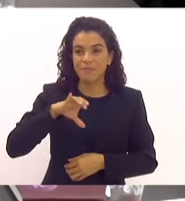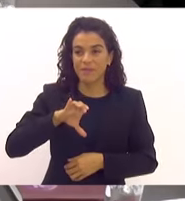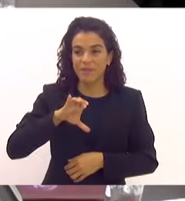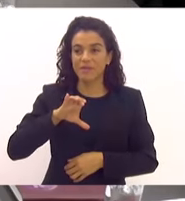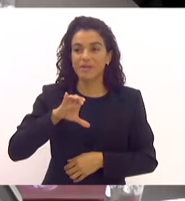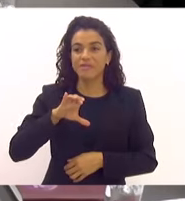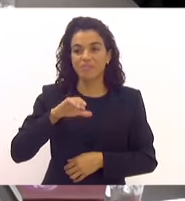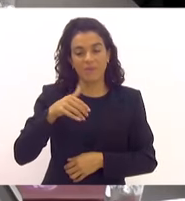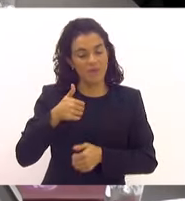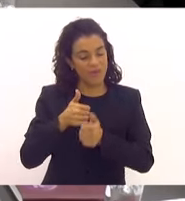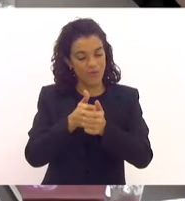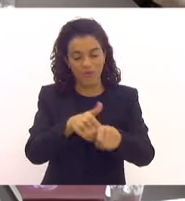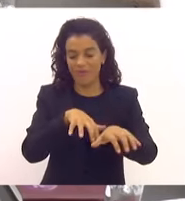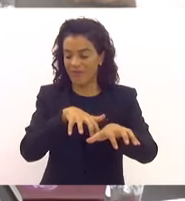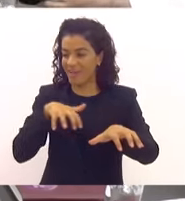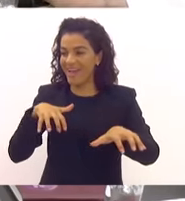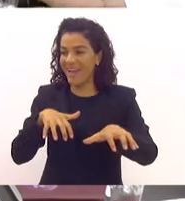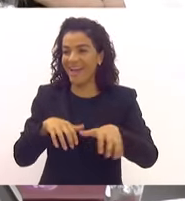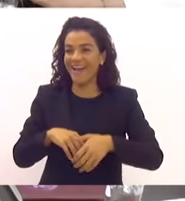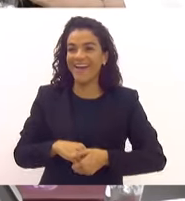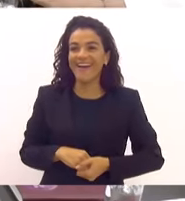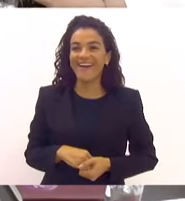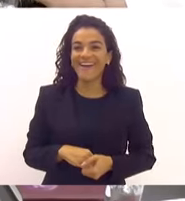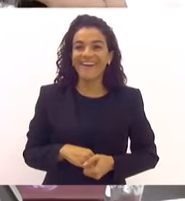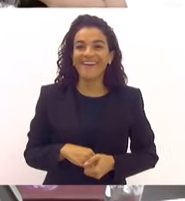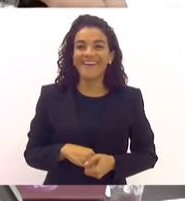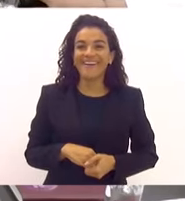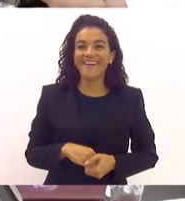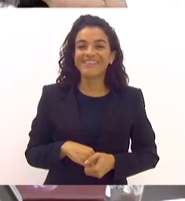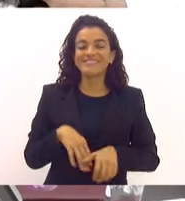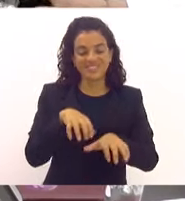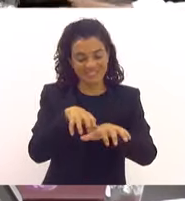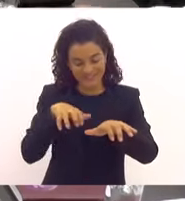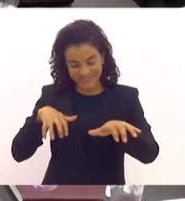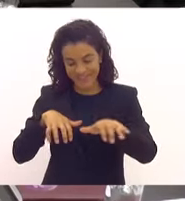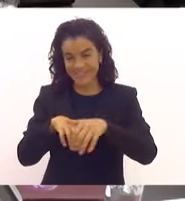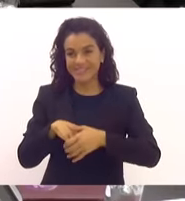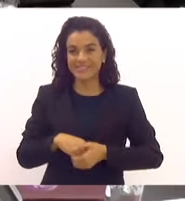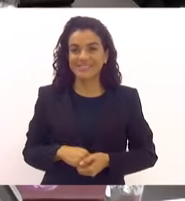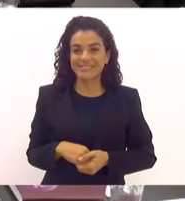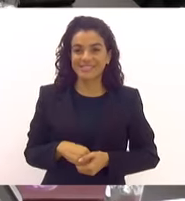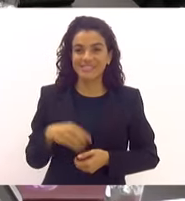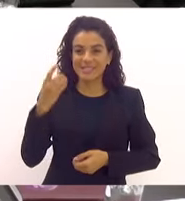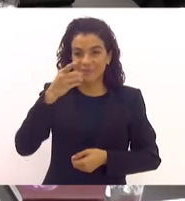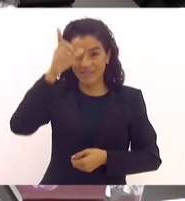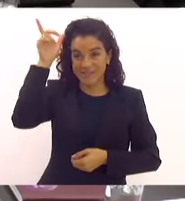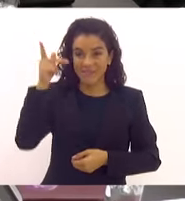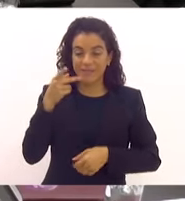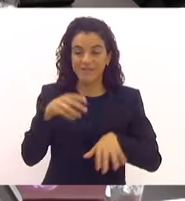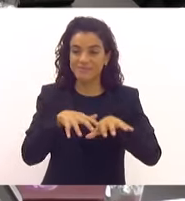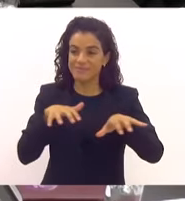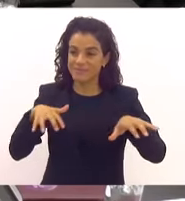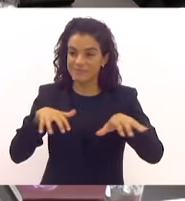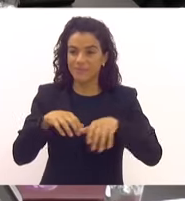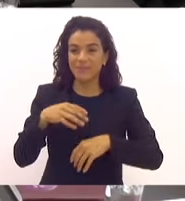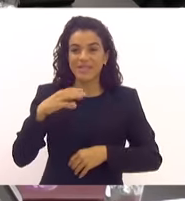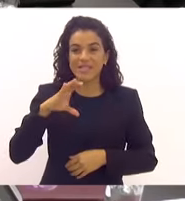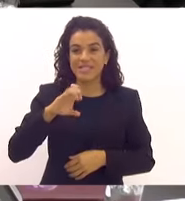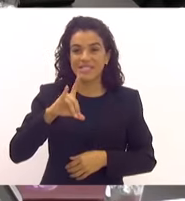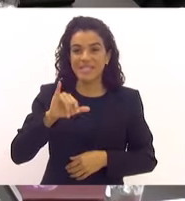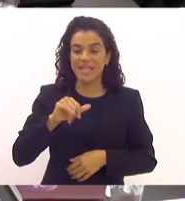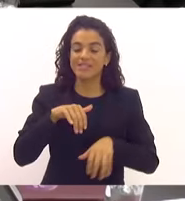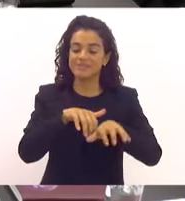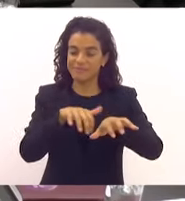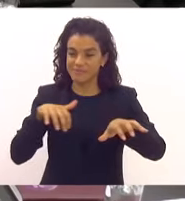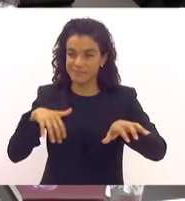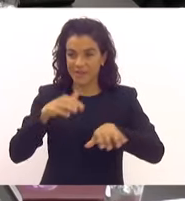Eu converjo com a divergência. Deputado Serafini? Divergência. Deputado Luiz Paulo? Divergência. Deputada Célia? Também pela